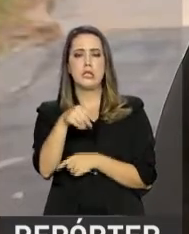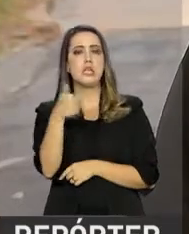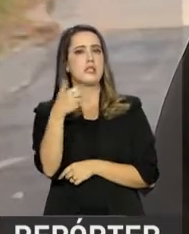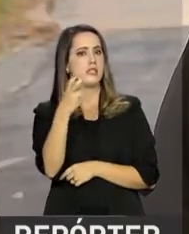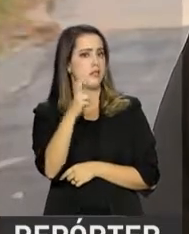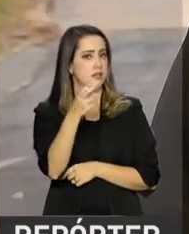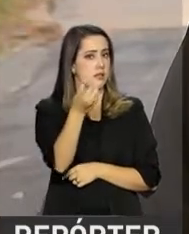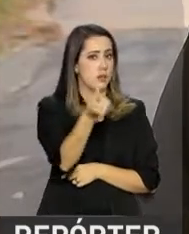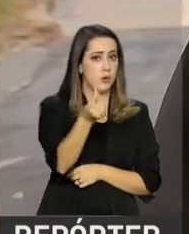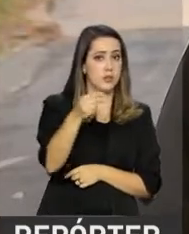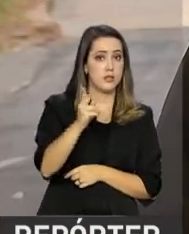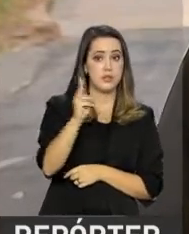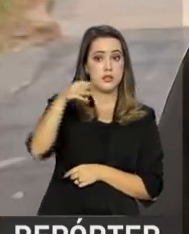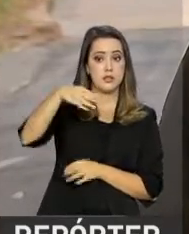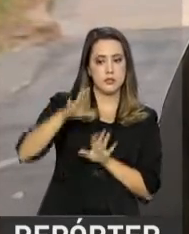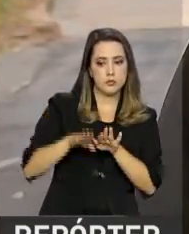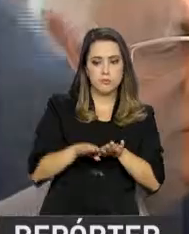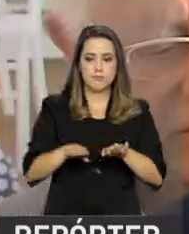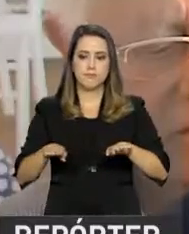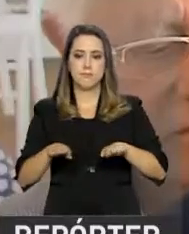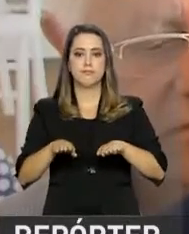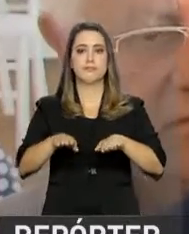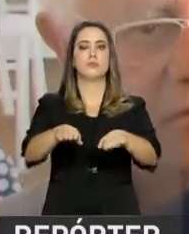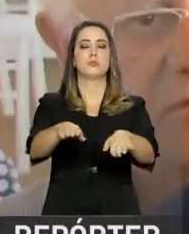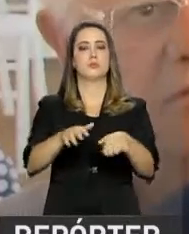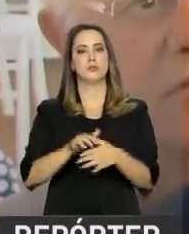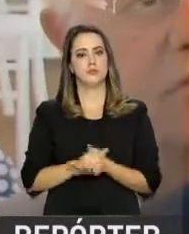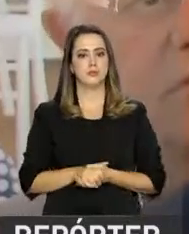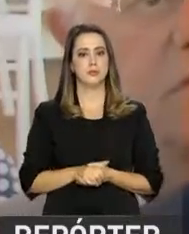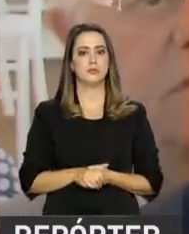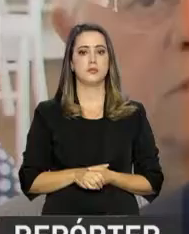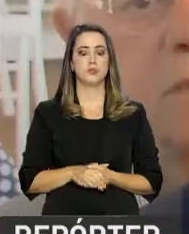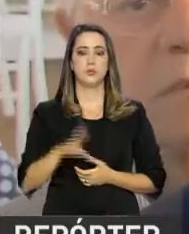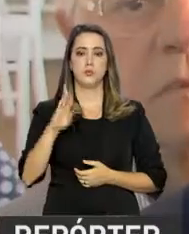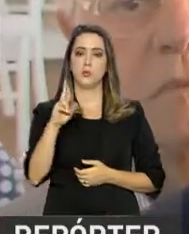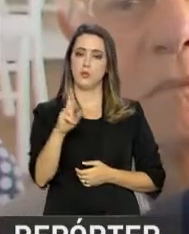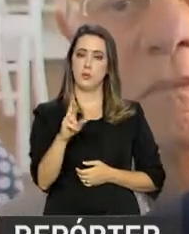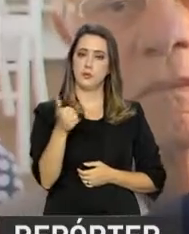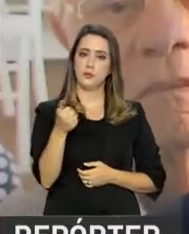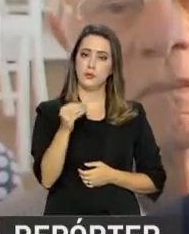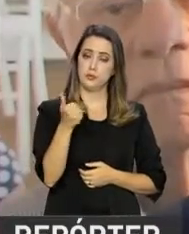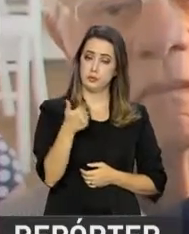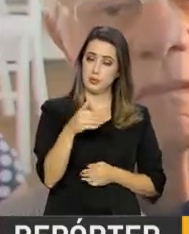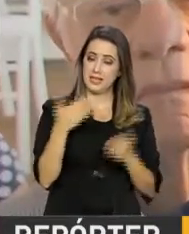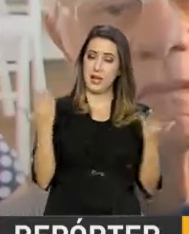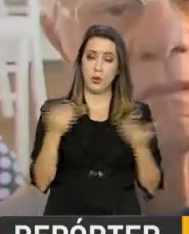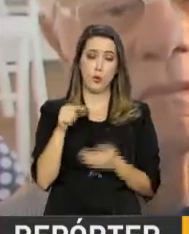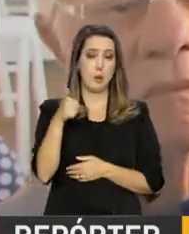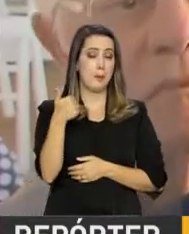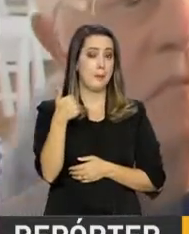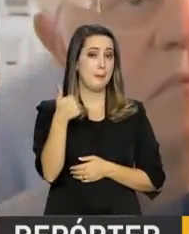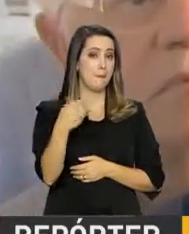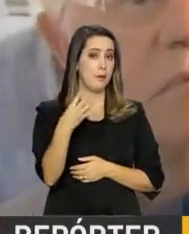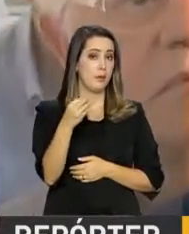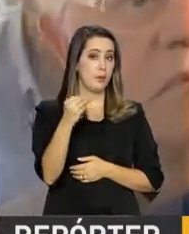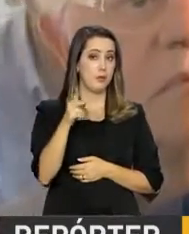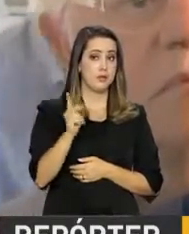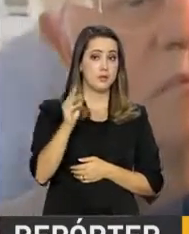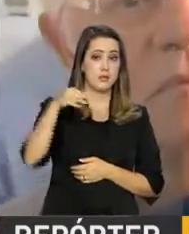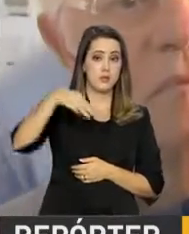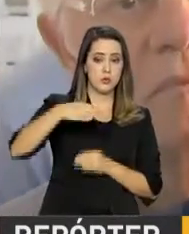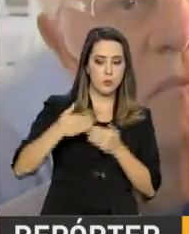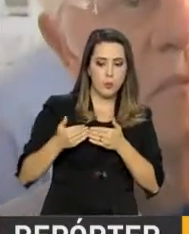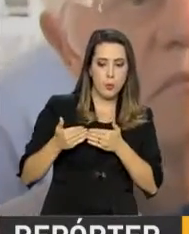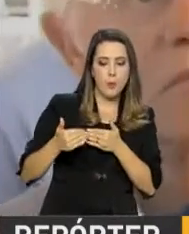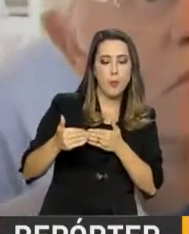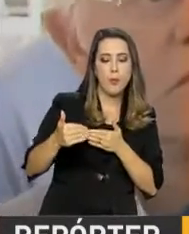quilômetros de pista dupla no estádio do bessa que um é uma rodovia e 1.400 quilômetros não é que nasci lá no